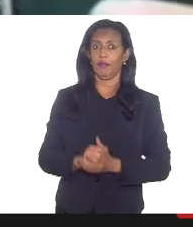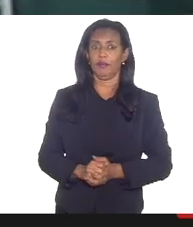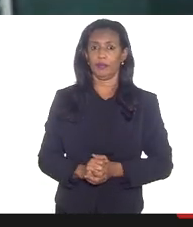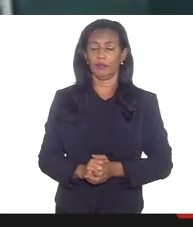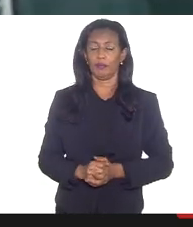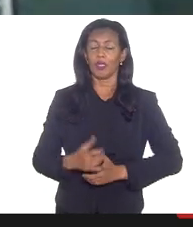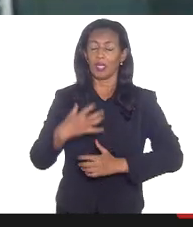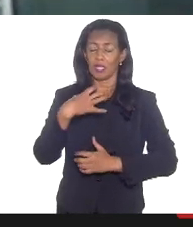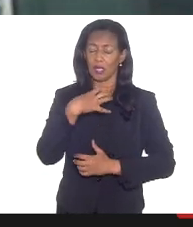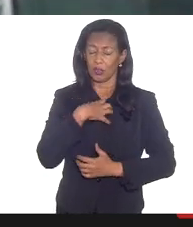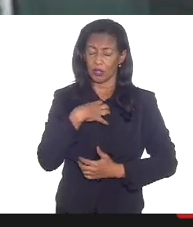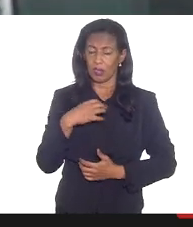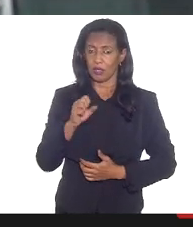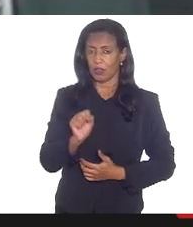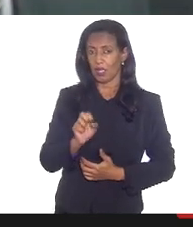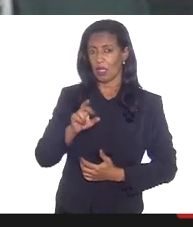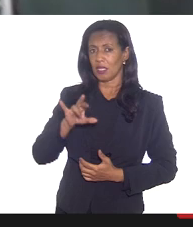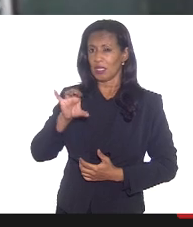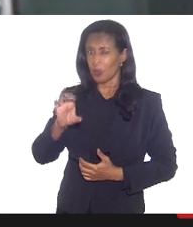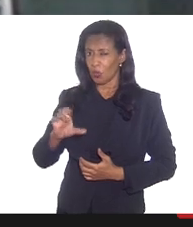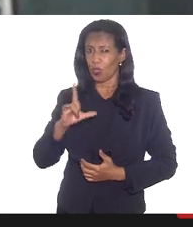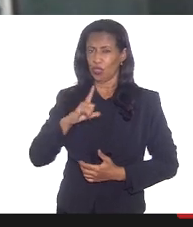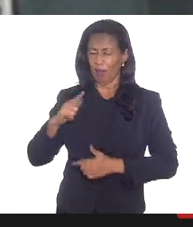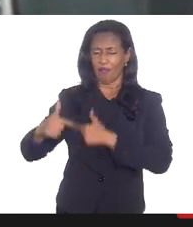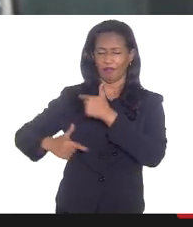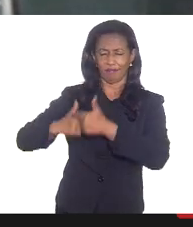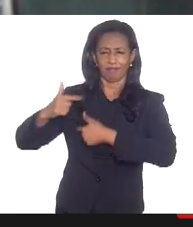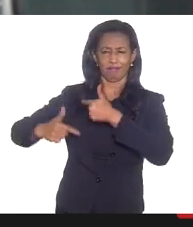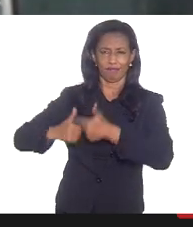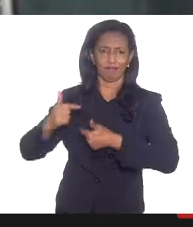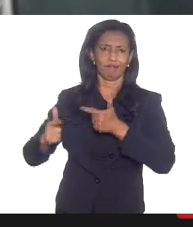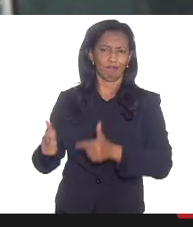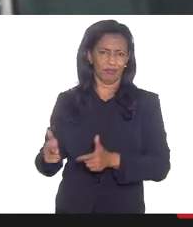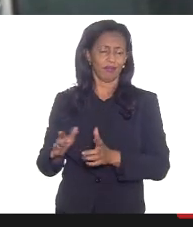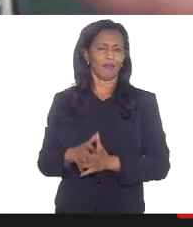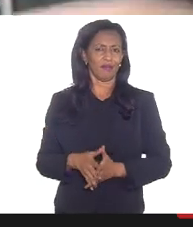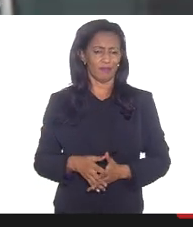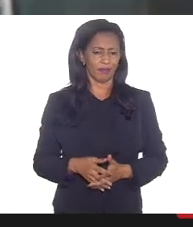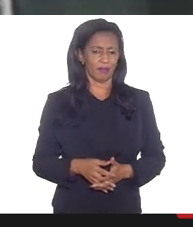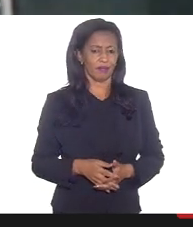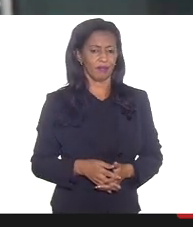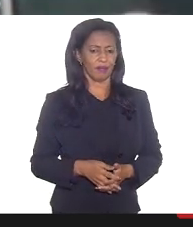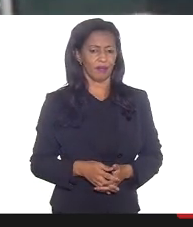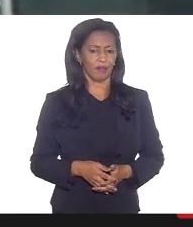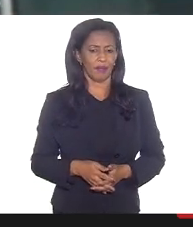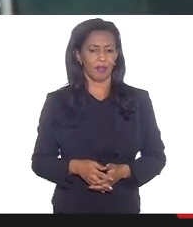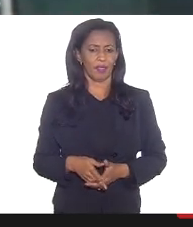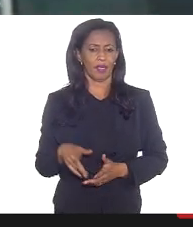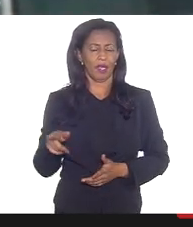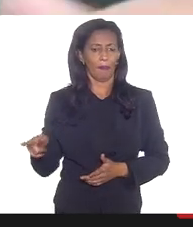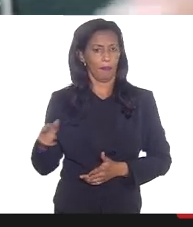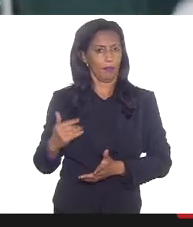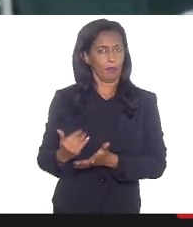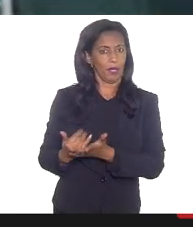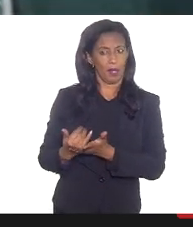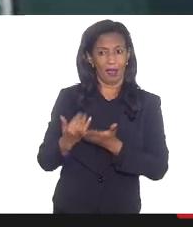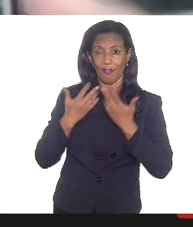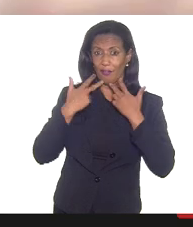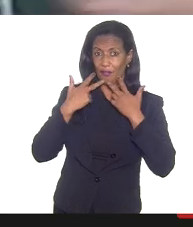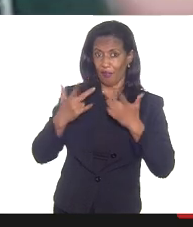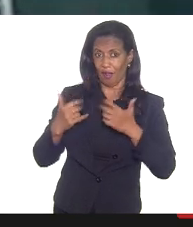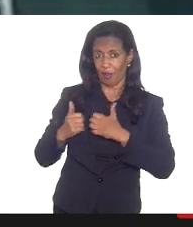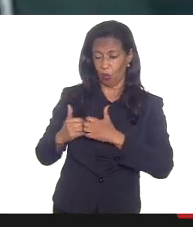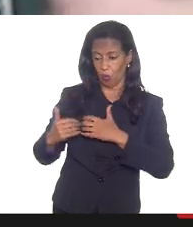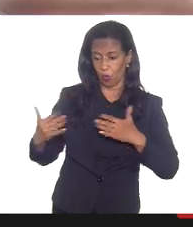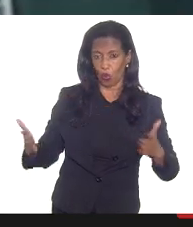eu sinto que a SEDUC já vem fazendo, isso é um ponto positivo, pela explanação inicial. A SEDUC já começou